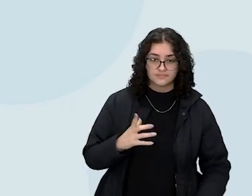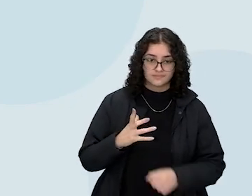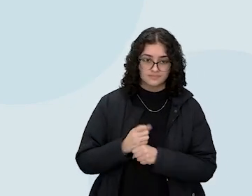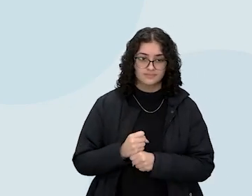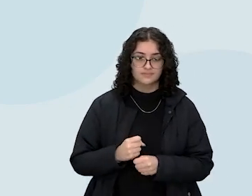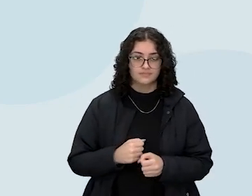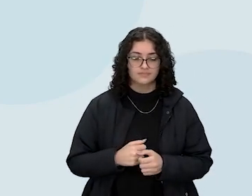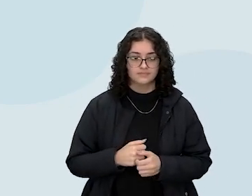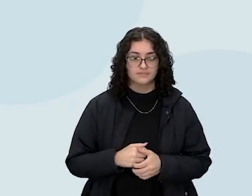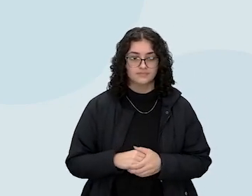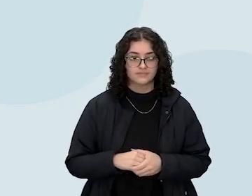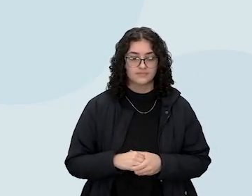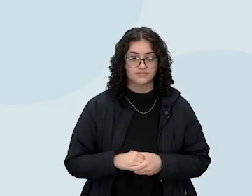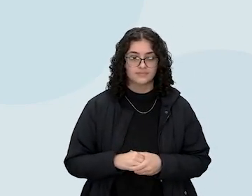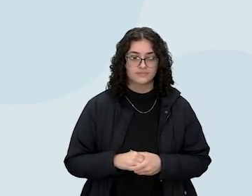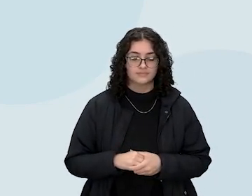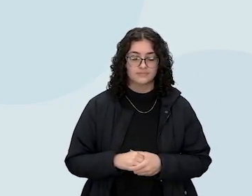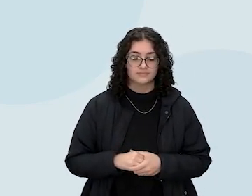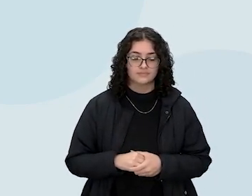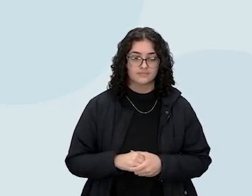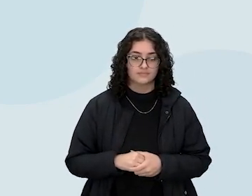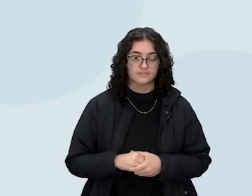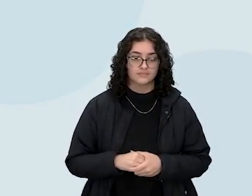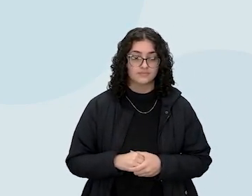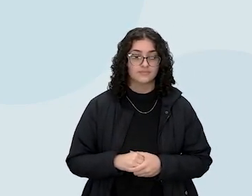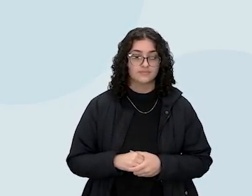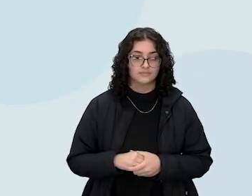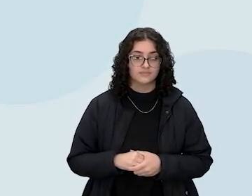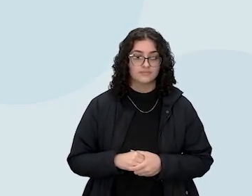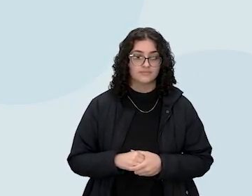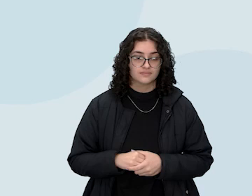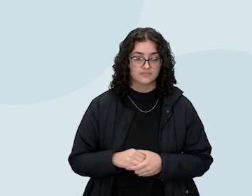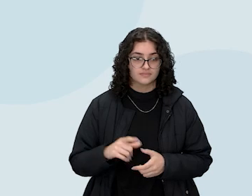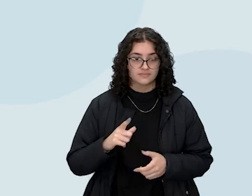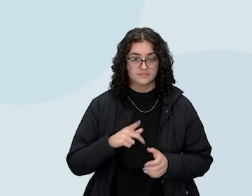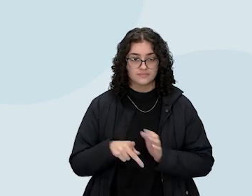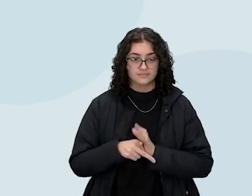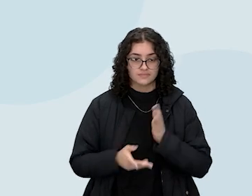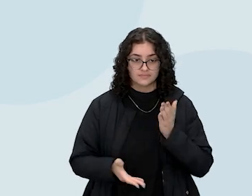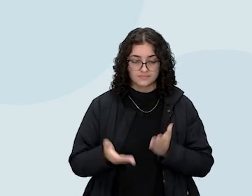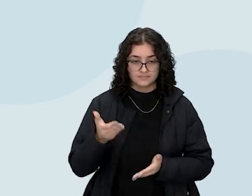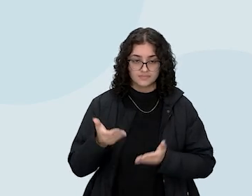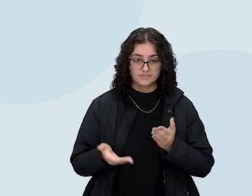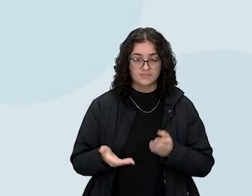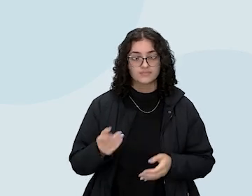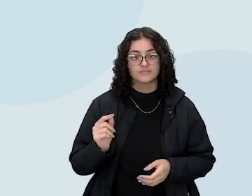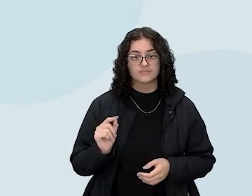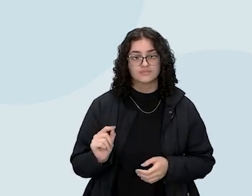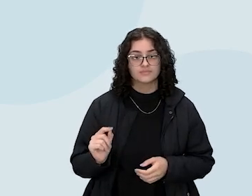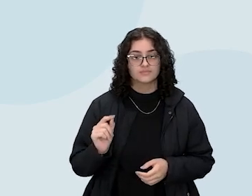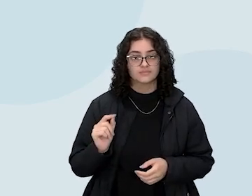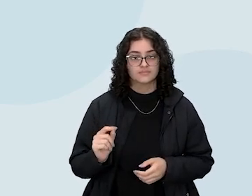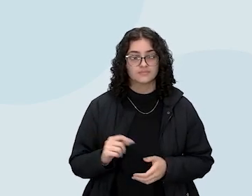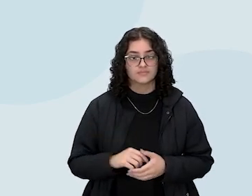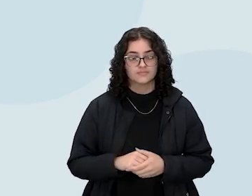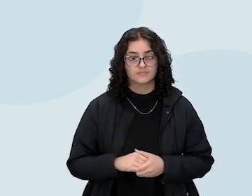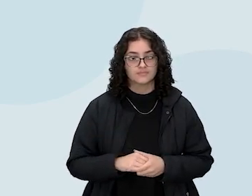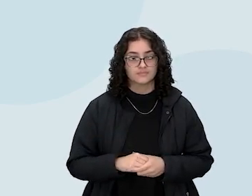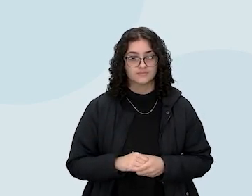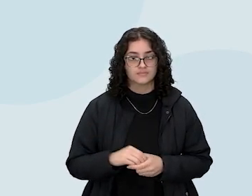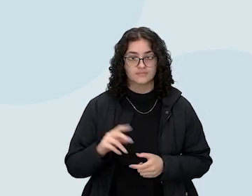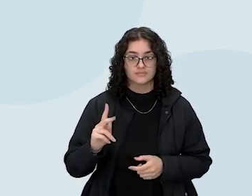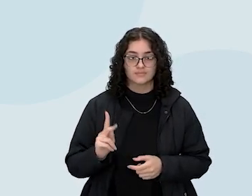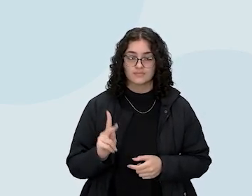a expressão, na verdade, né? Da constante de equilíbrio, conhecida como